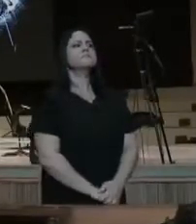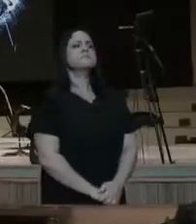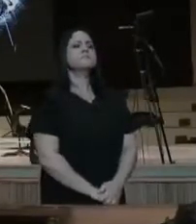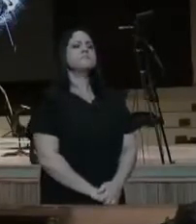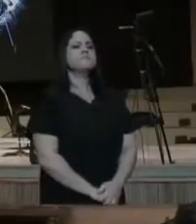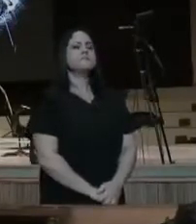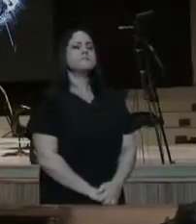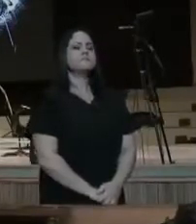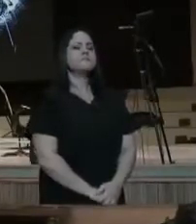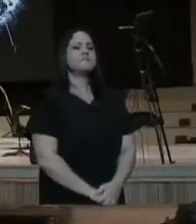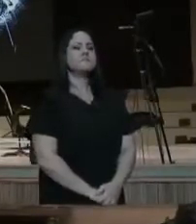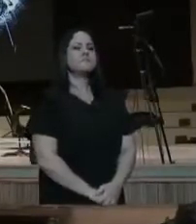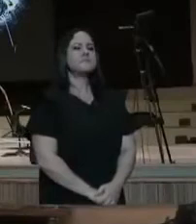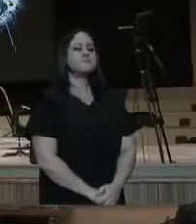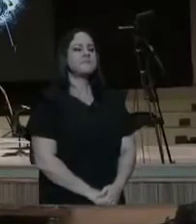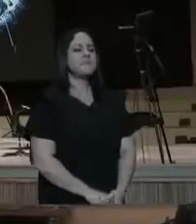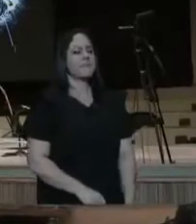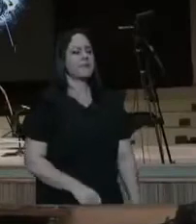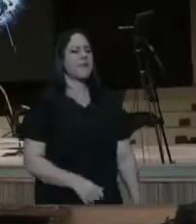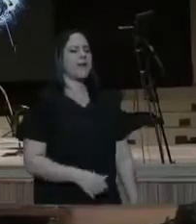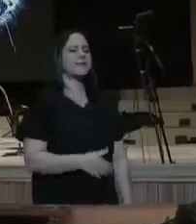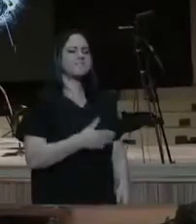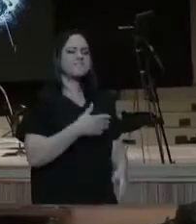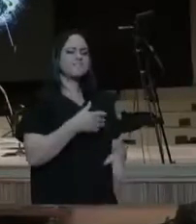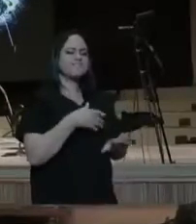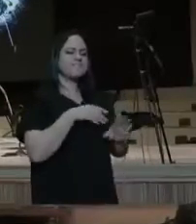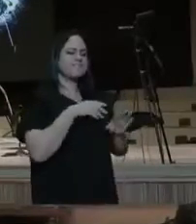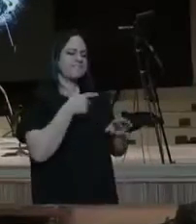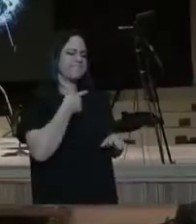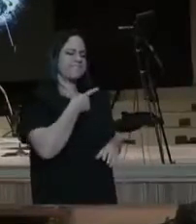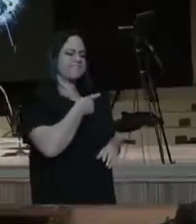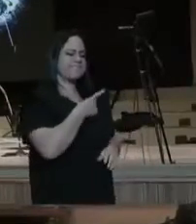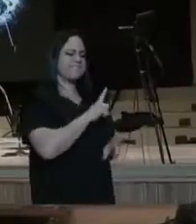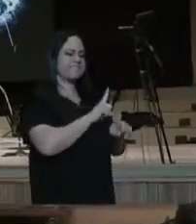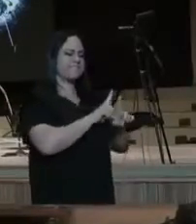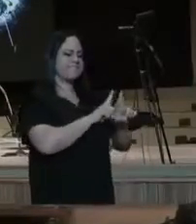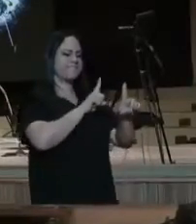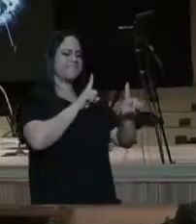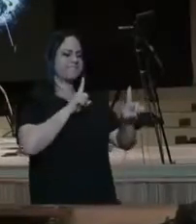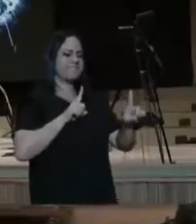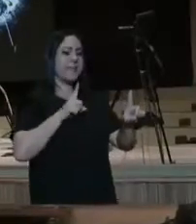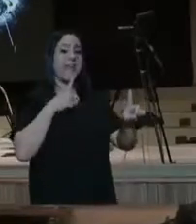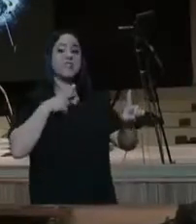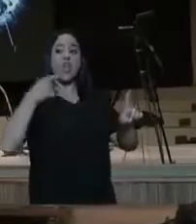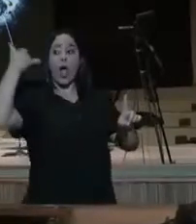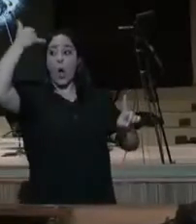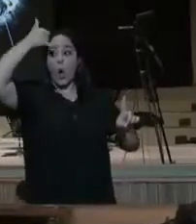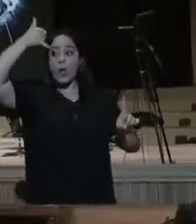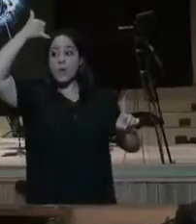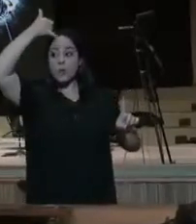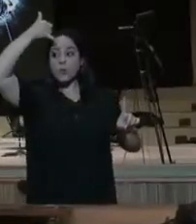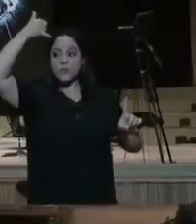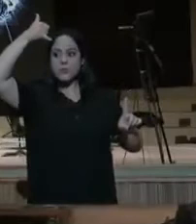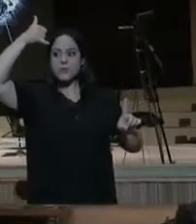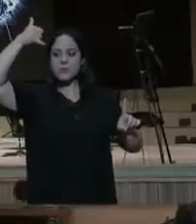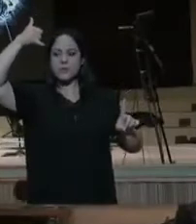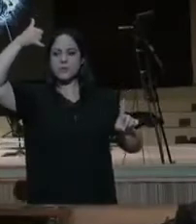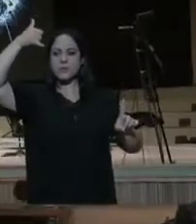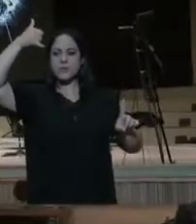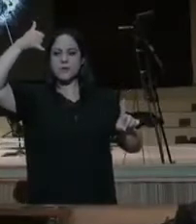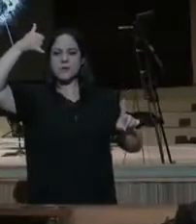que ele tem uns passinhos para trás ele viu que libertava o óleo demissão já passou a